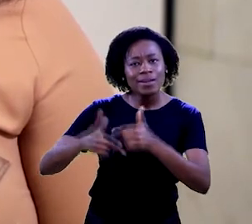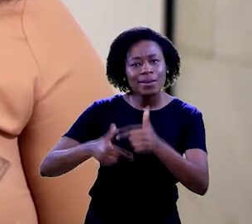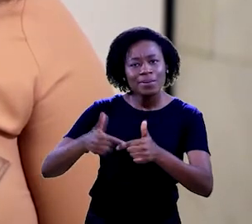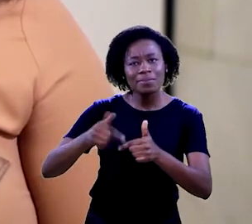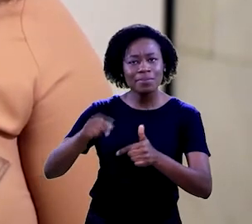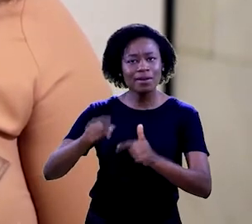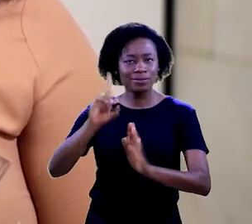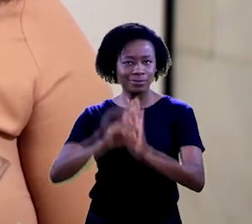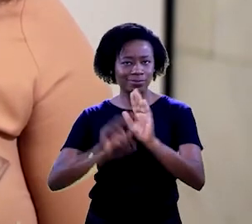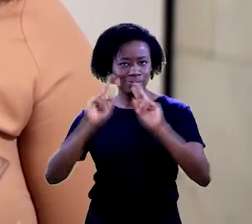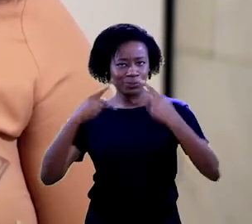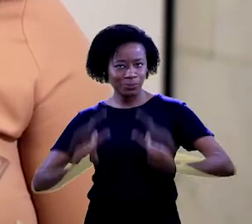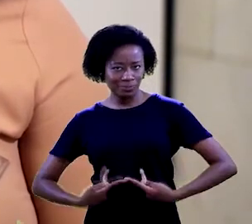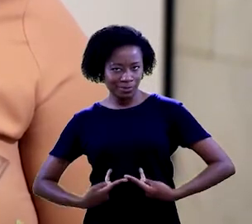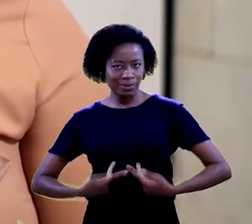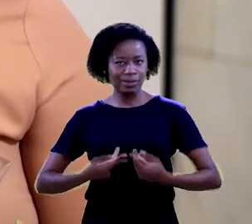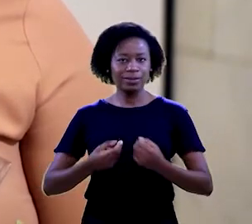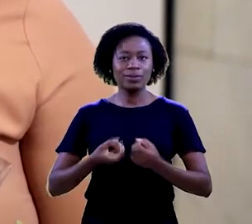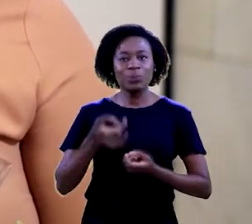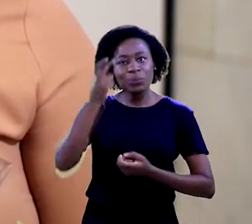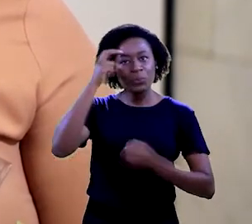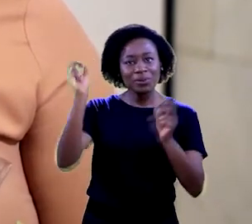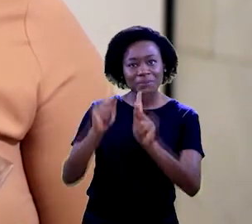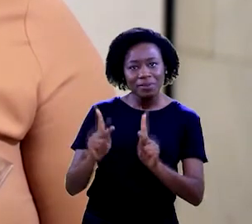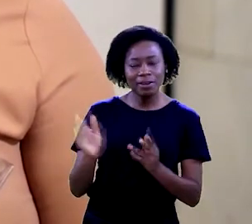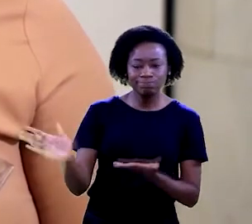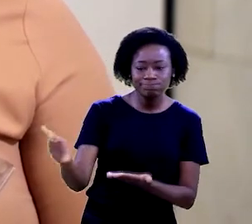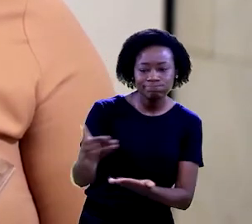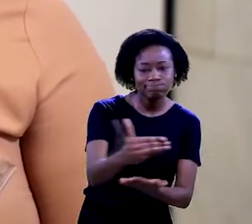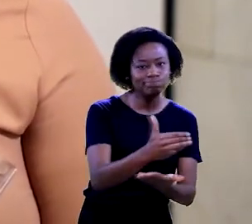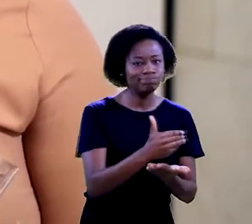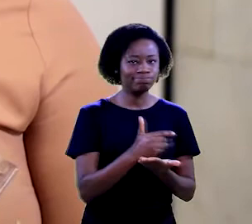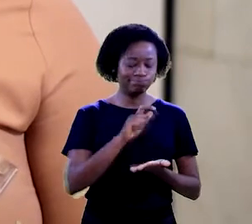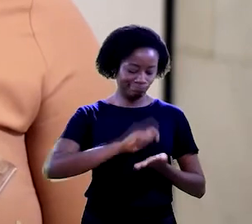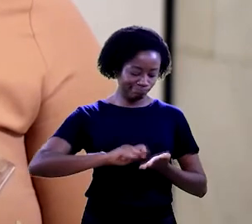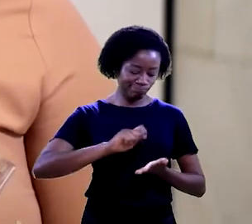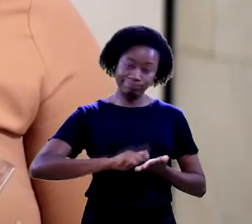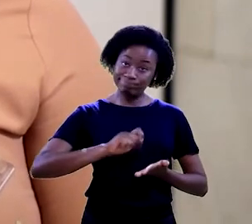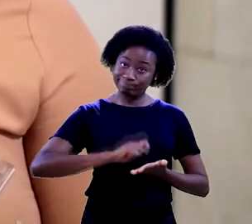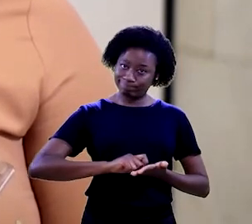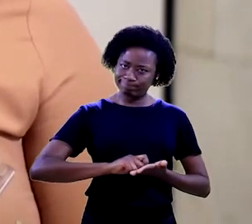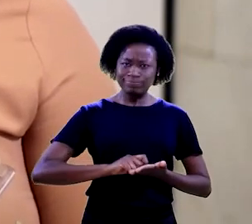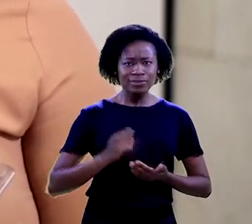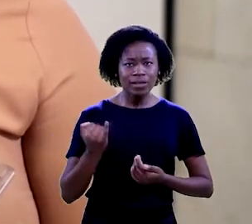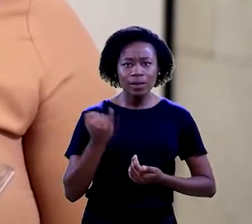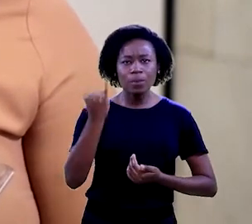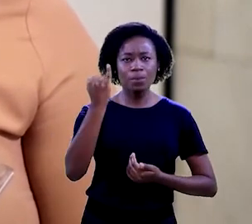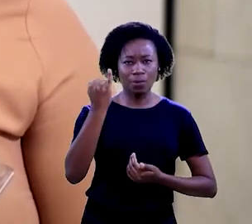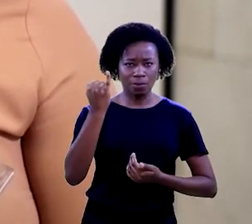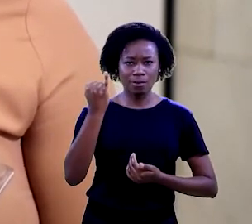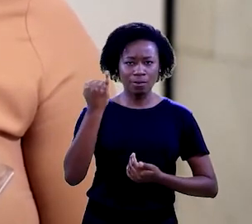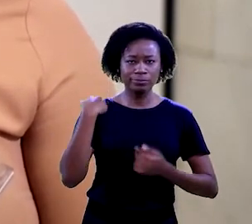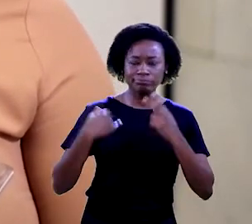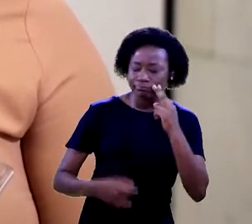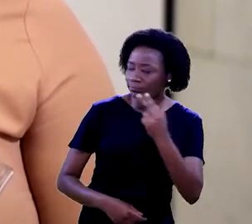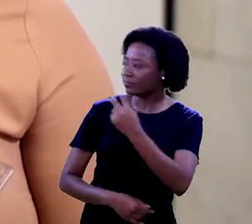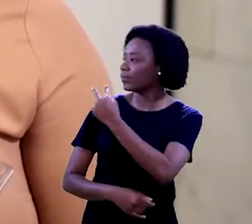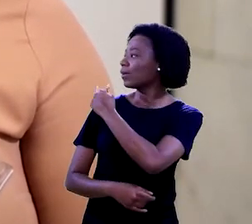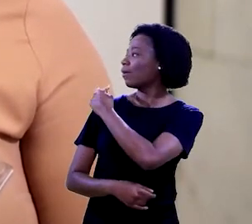os direitos humanos e a cultura de paz na nossa cidade. Acho que é importante fazer um pouco